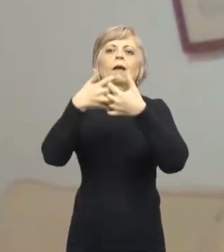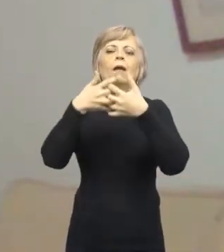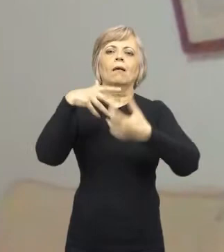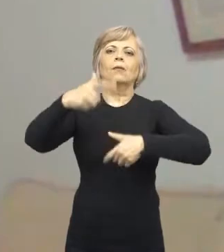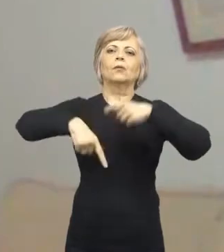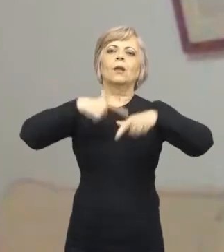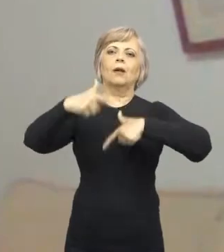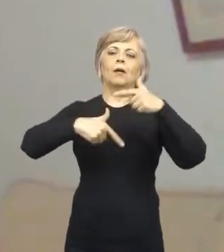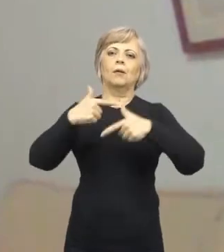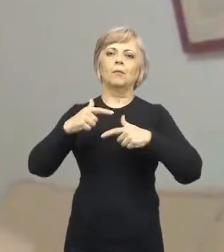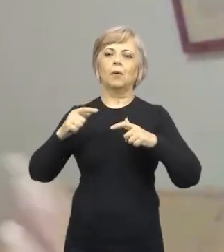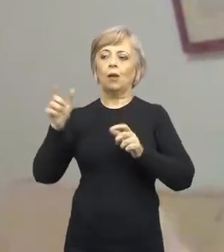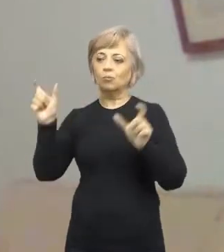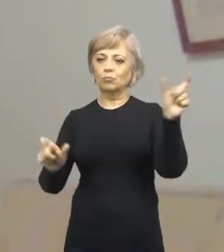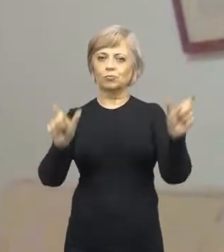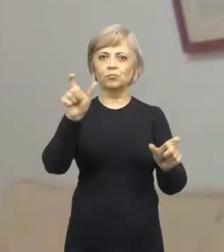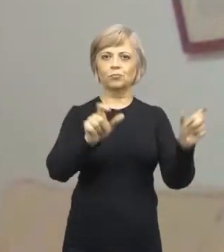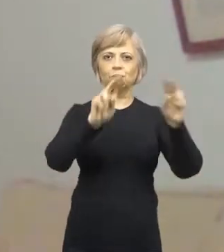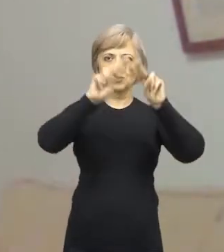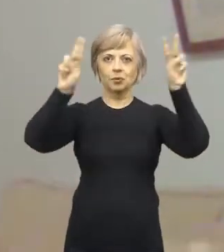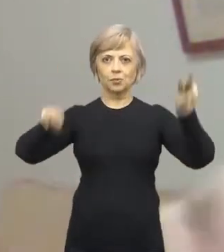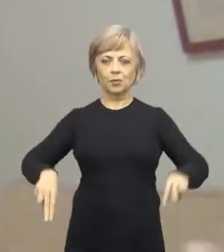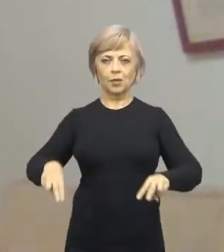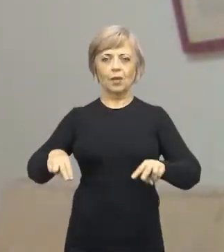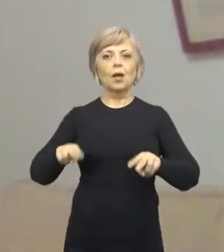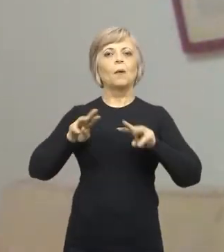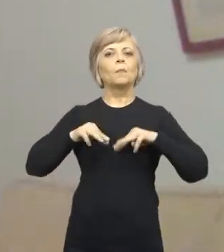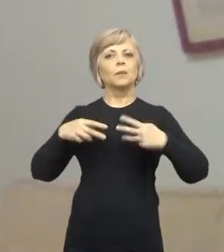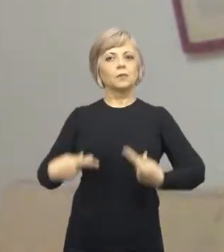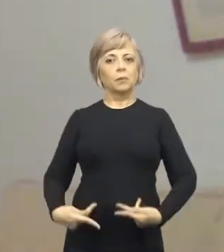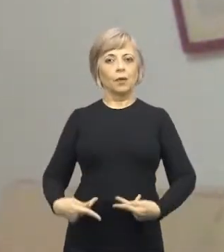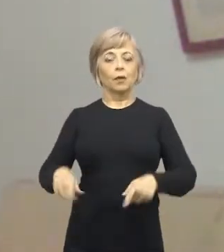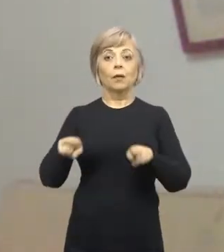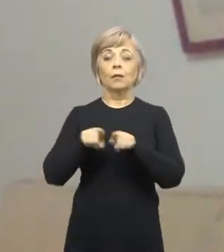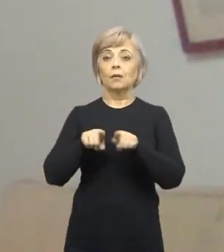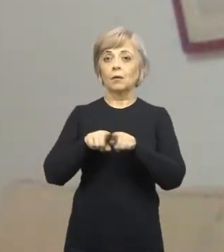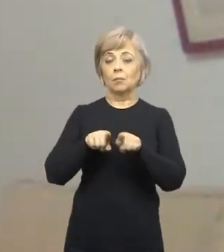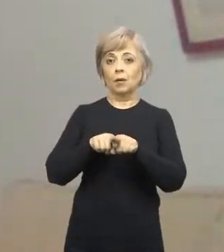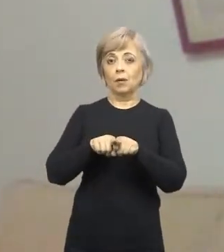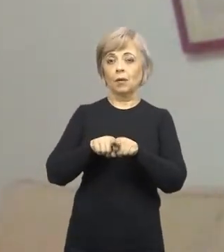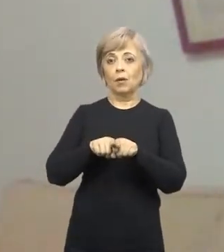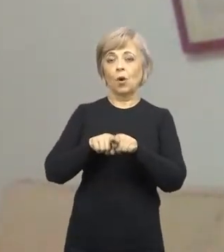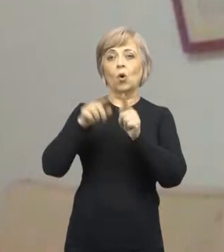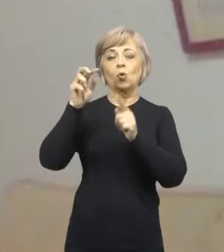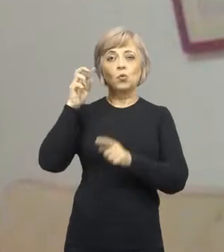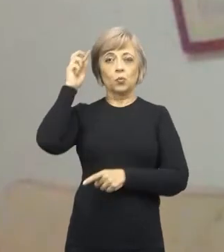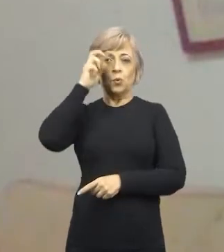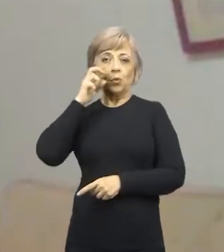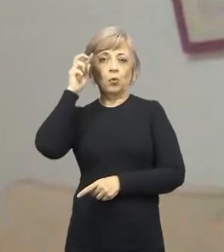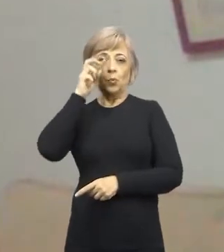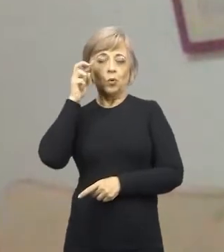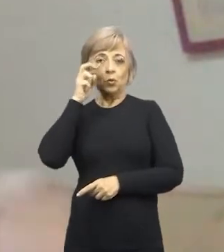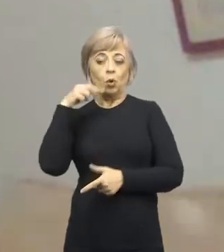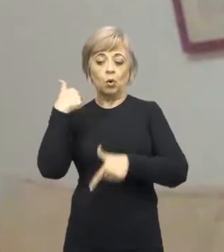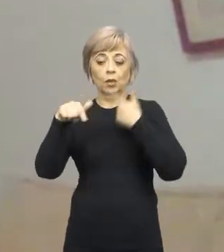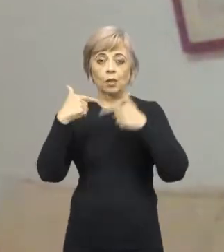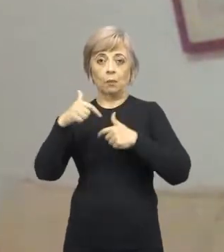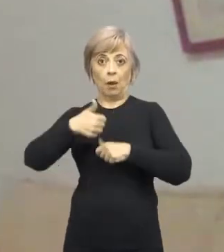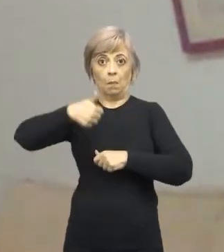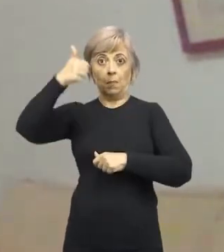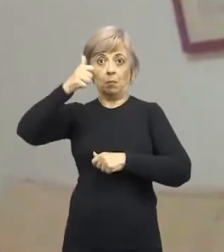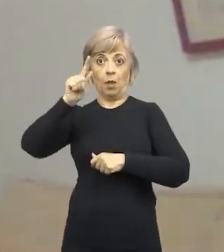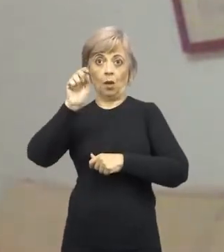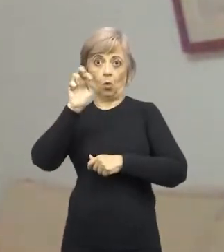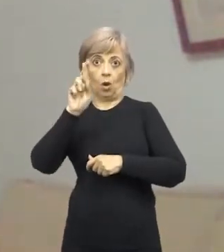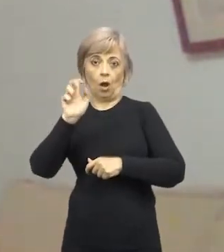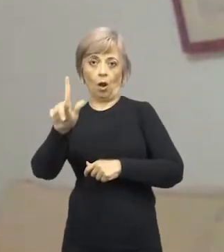Ministério Público, ou seja, os promotores que atuam no primeiro grau de jurisdição, com os